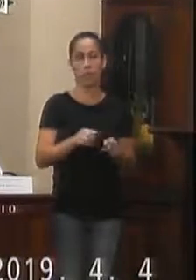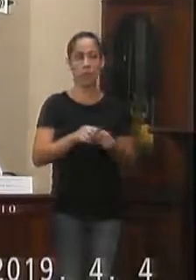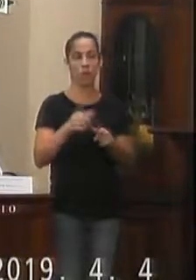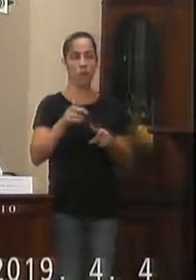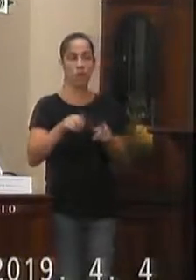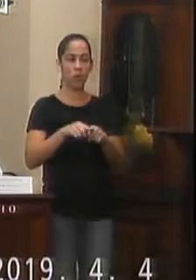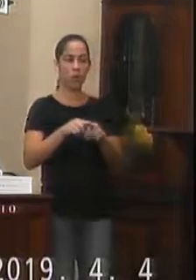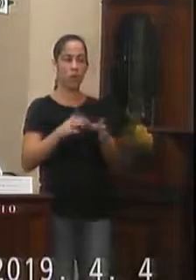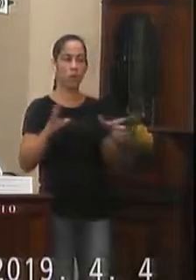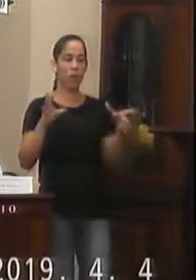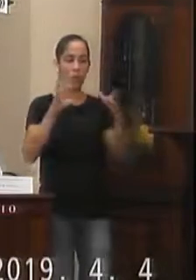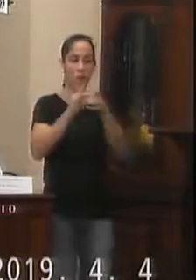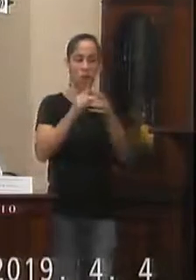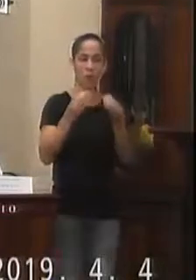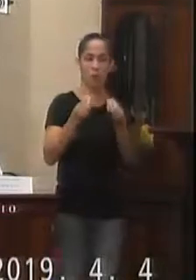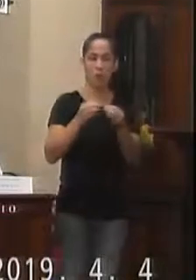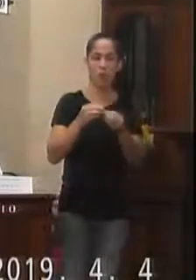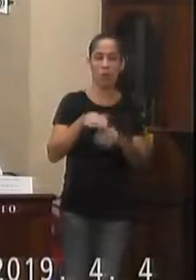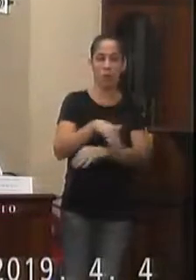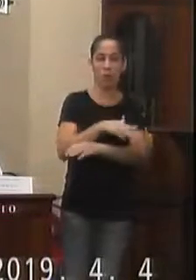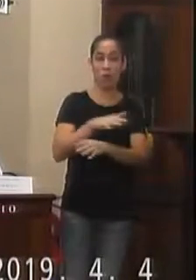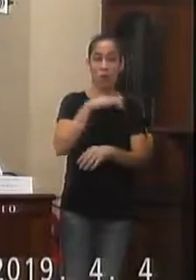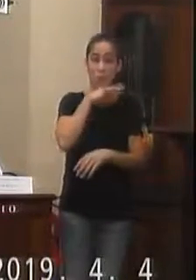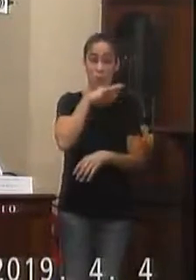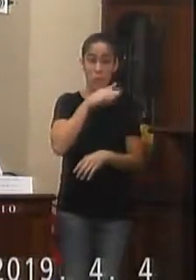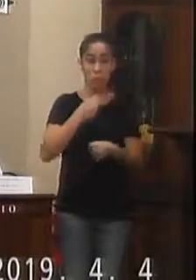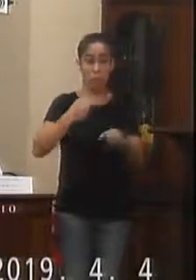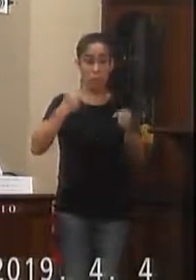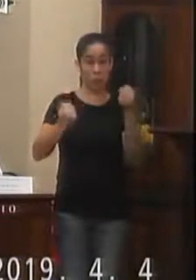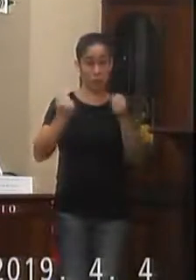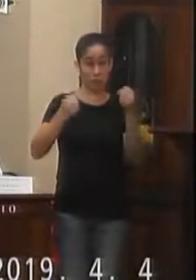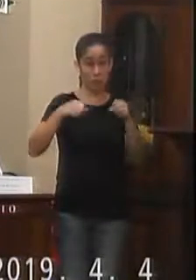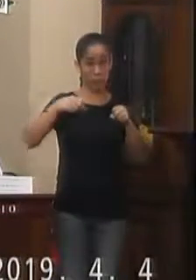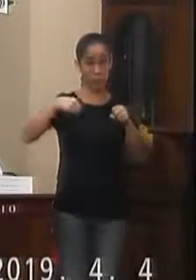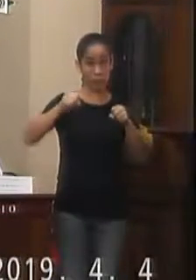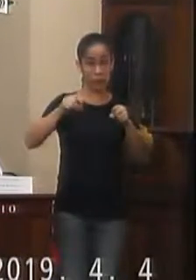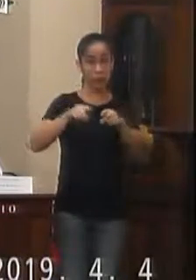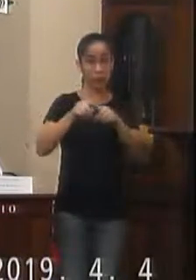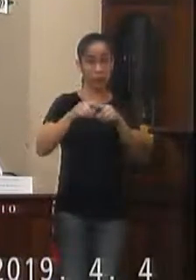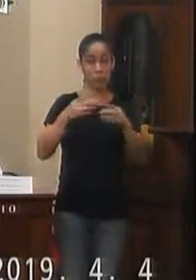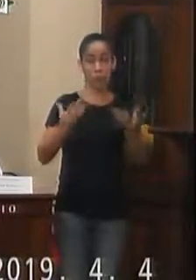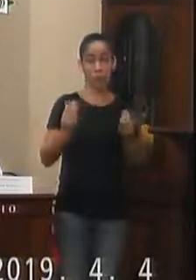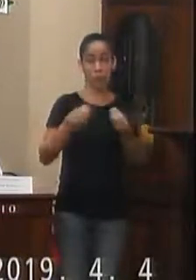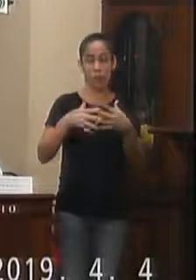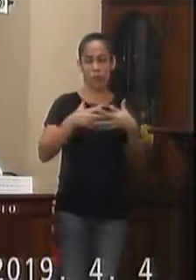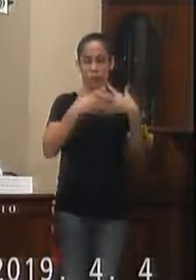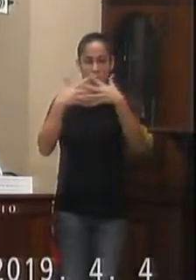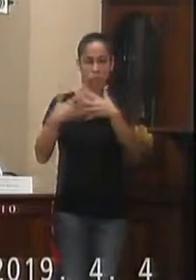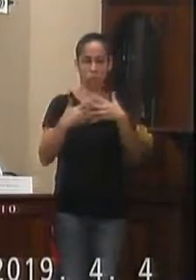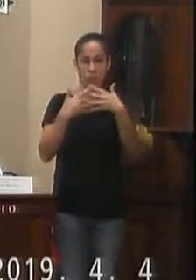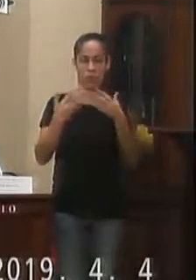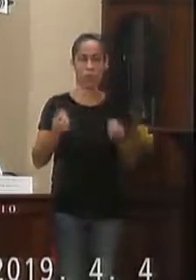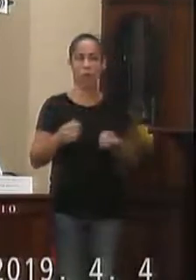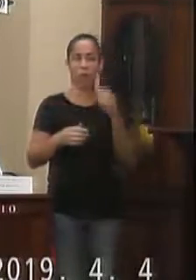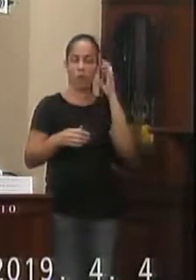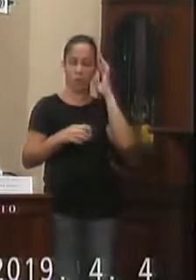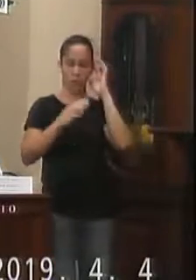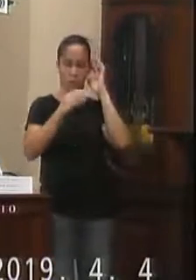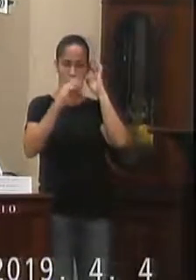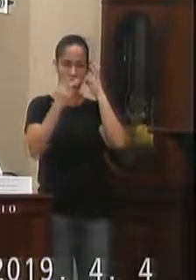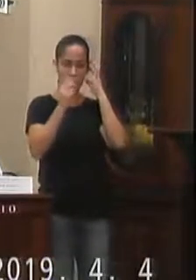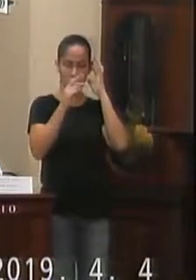são muitos relatos de animais em vias públicas de grande circulação de automóveis, motocicletas e veículos de grande porte, como caminhão e carreta, especial no perímetro urbano, de